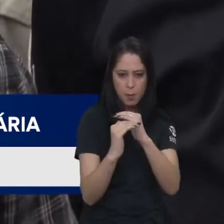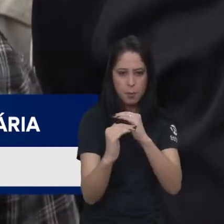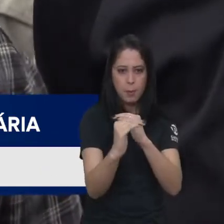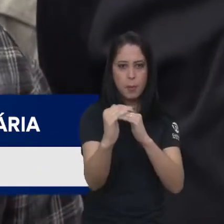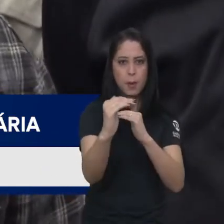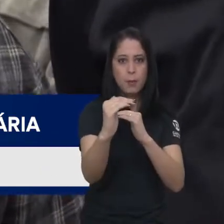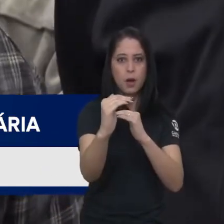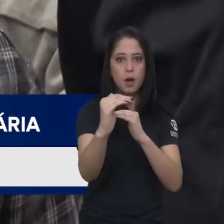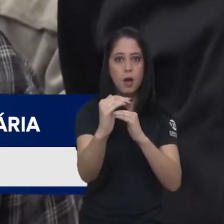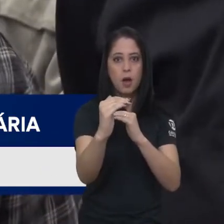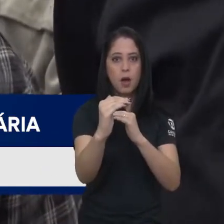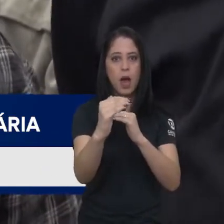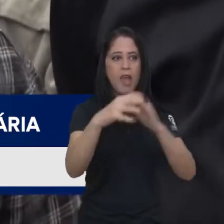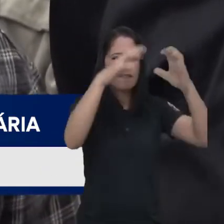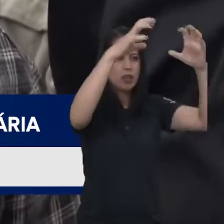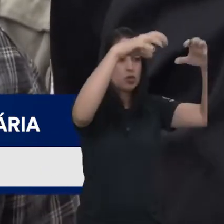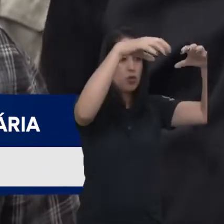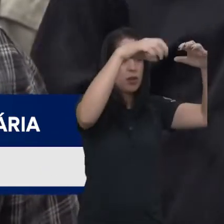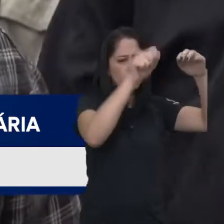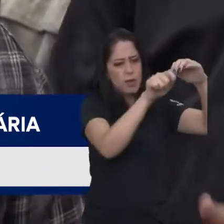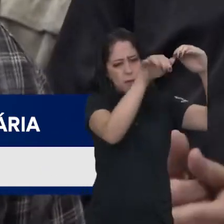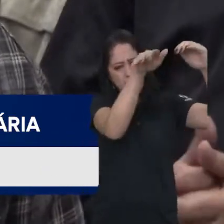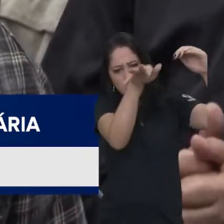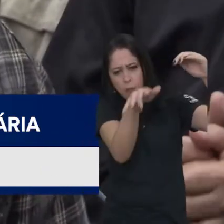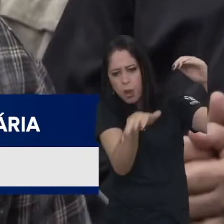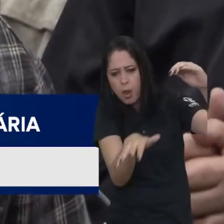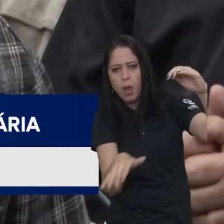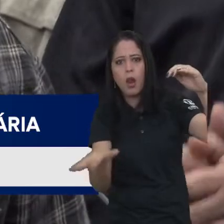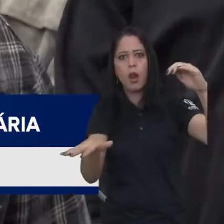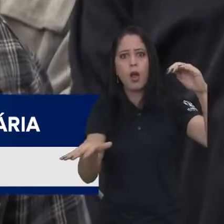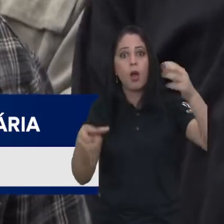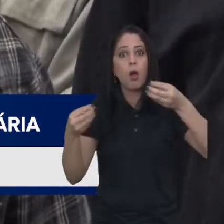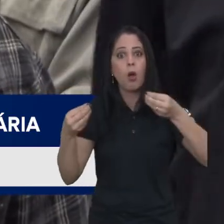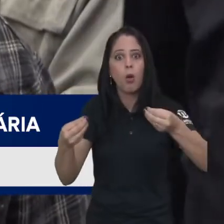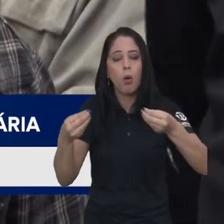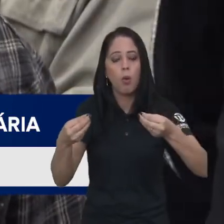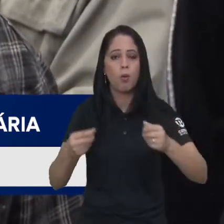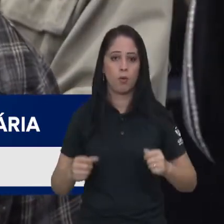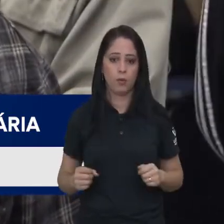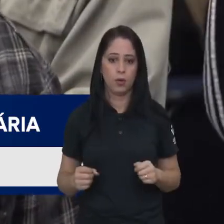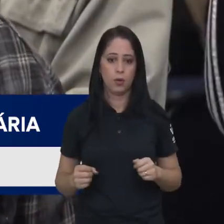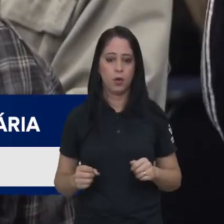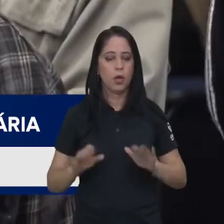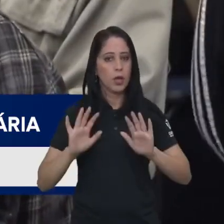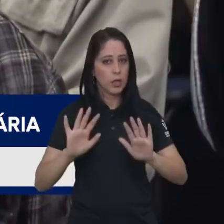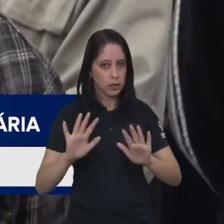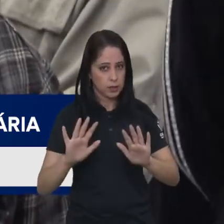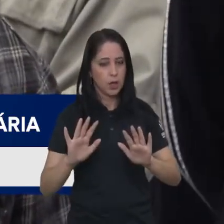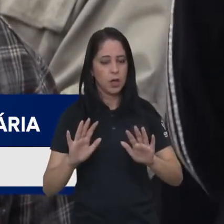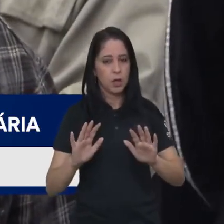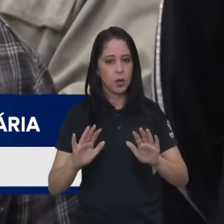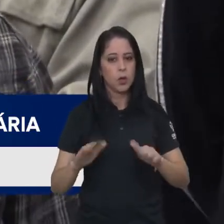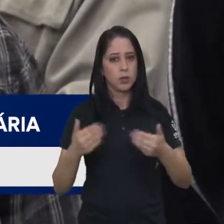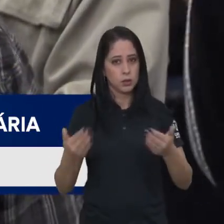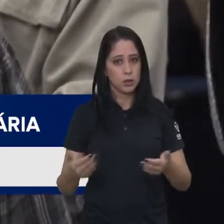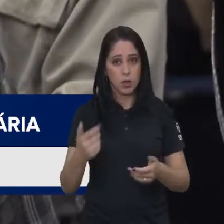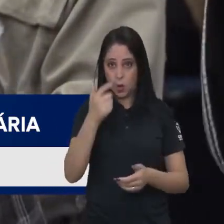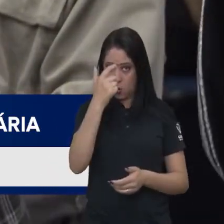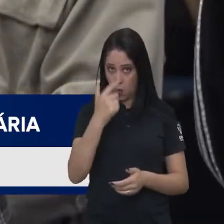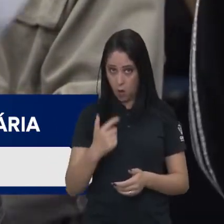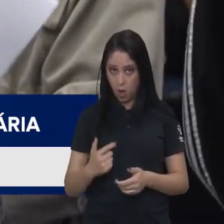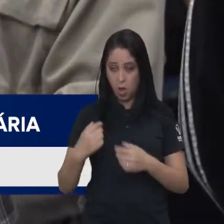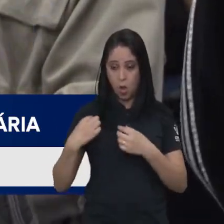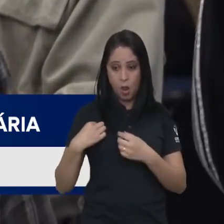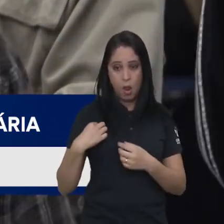Sapê, Corinthinha e demais. Então, Tomás, eu estou colocando à disposição, nos